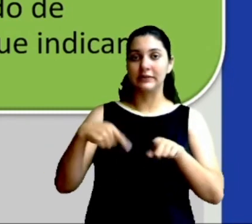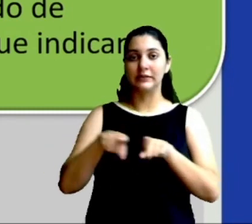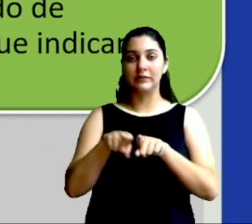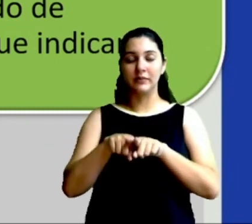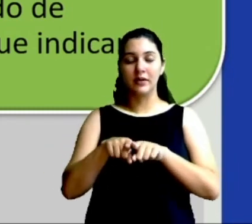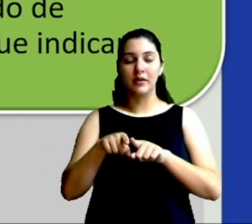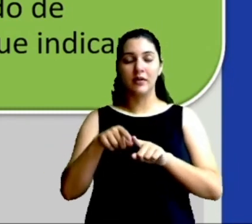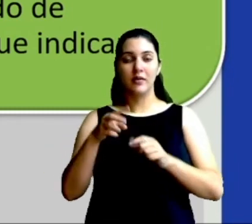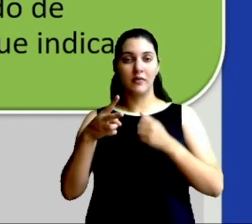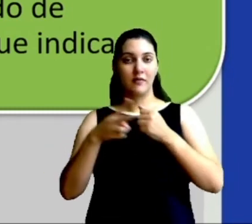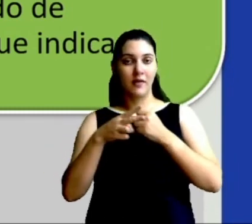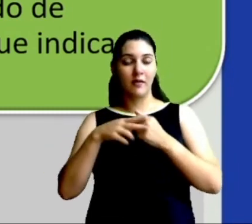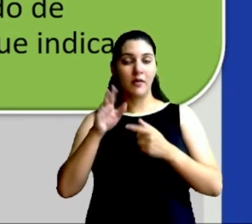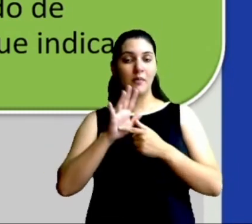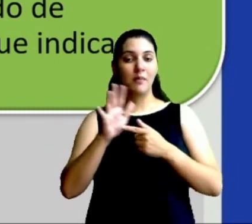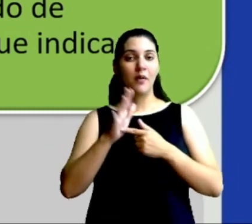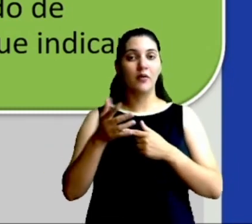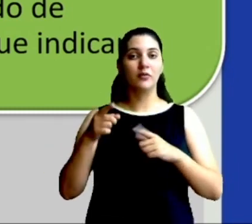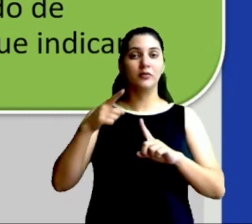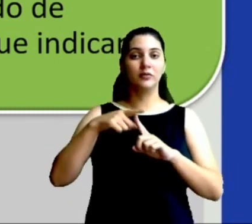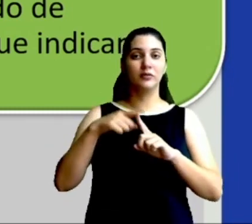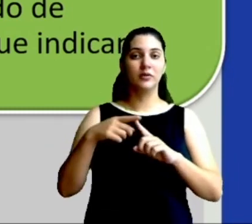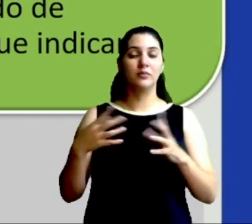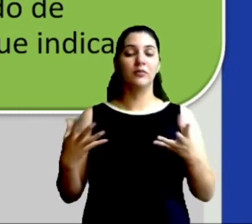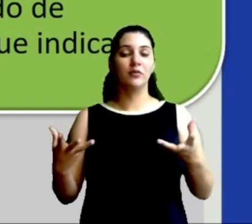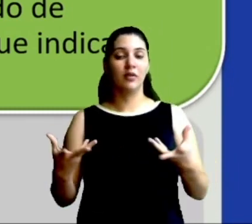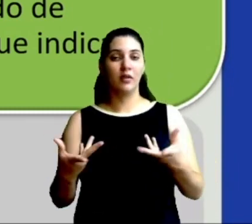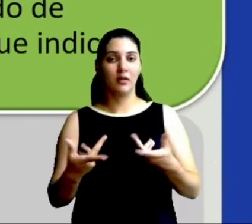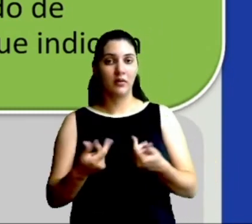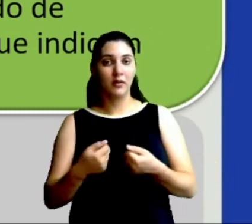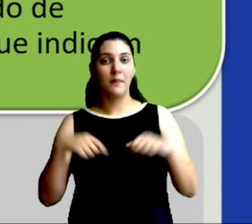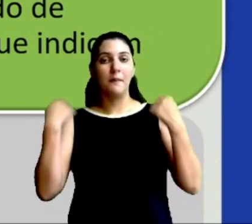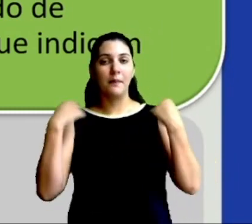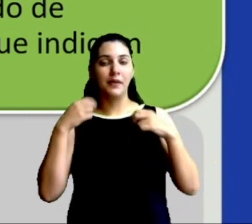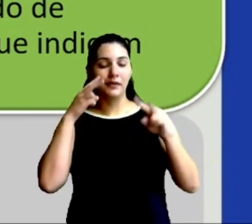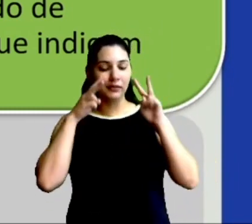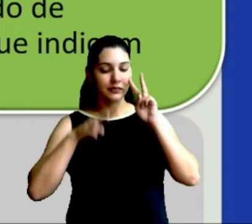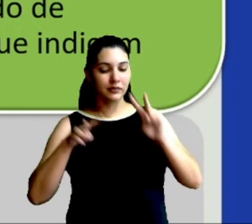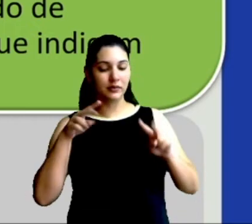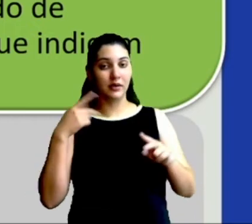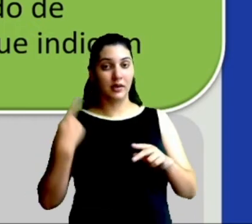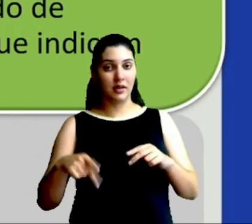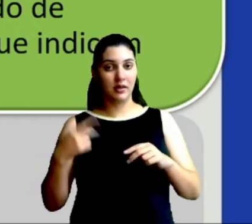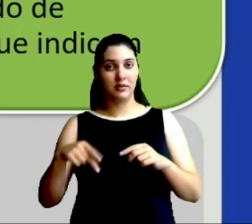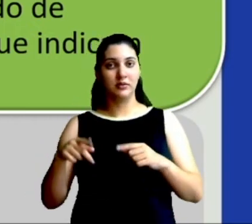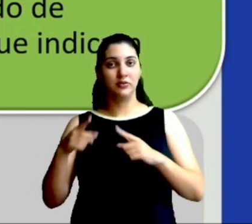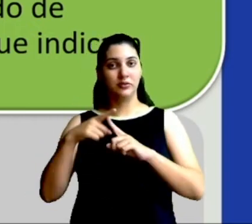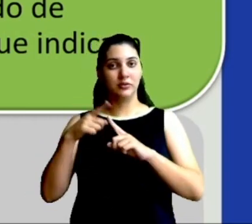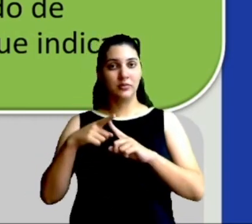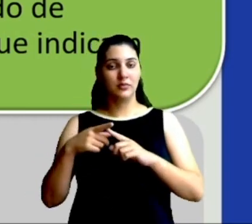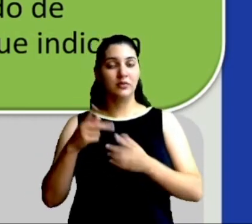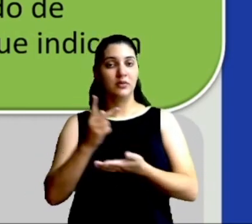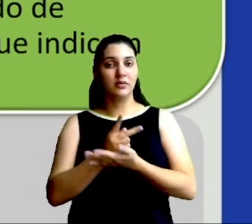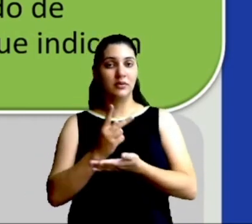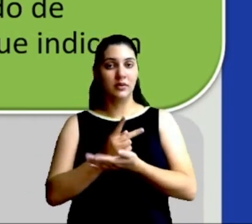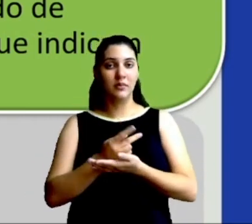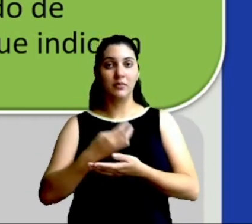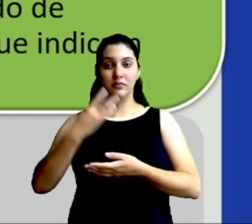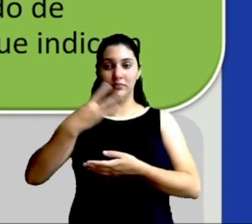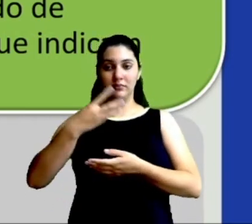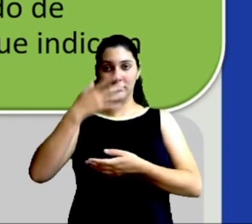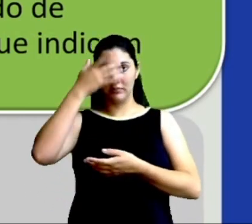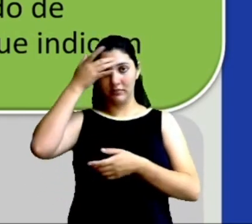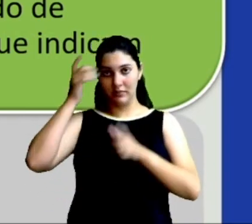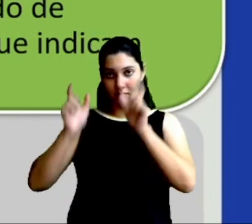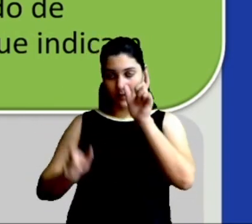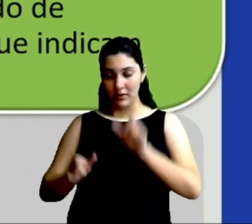que indicam fenômenos da natureza. Então, a gente precisa ficar ligadinho porque esses verbos vão ficar sempre conjugados na terceira pessoa